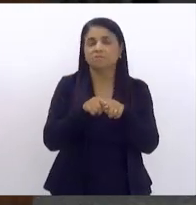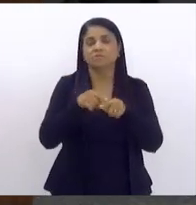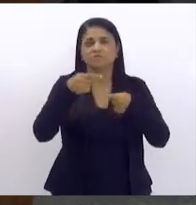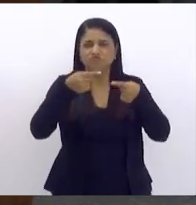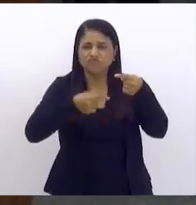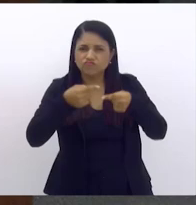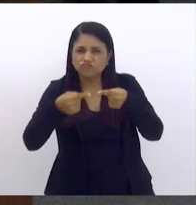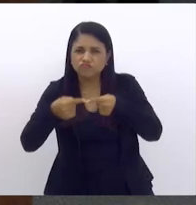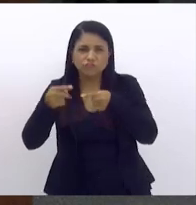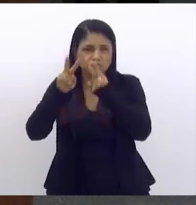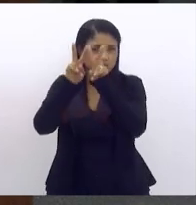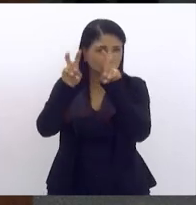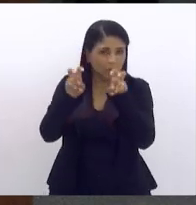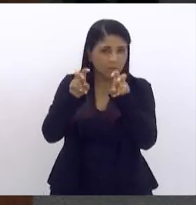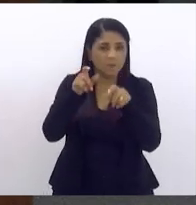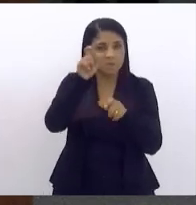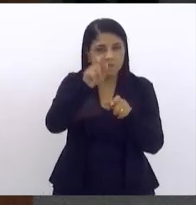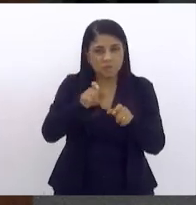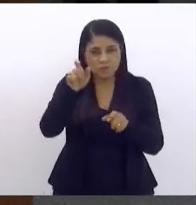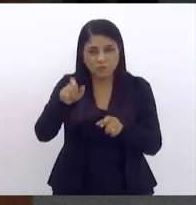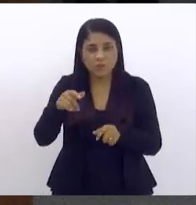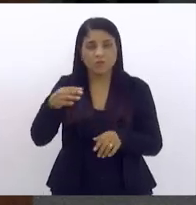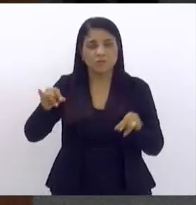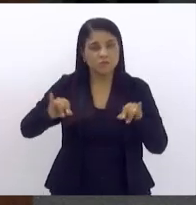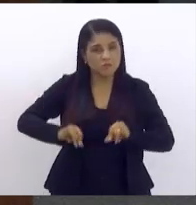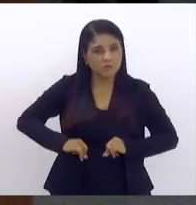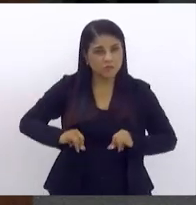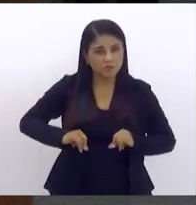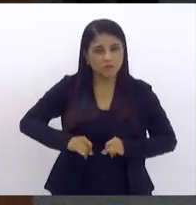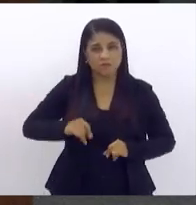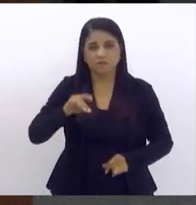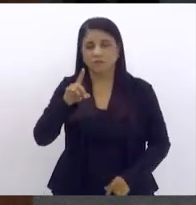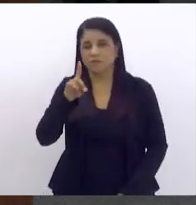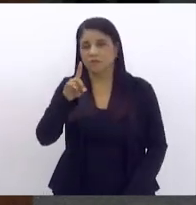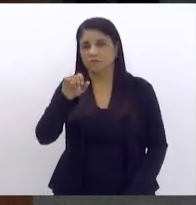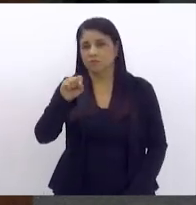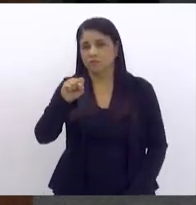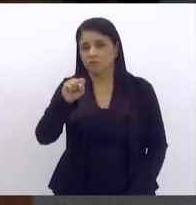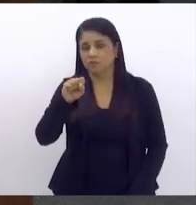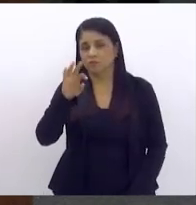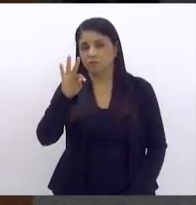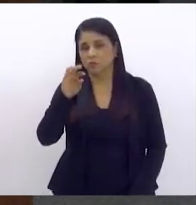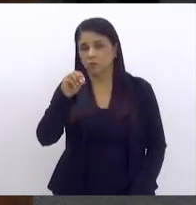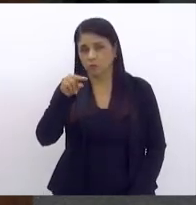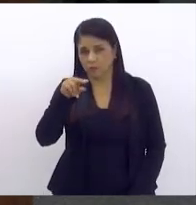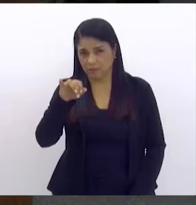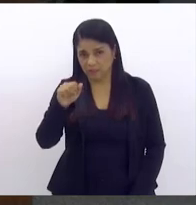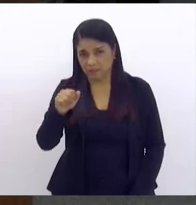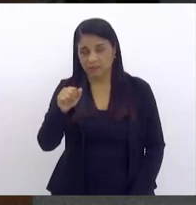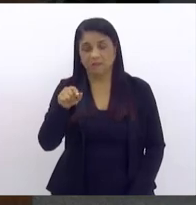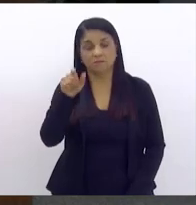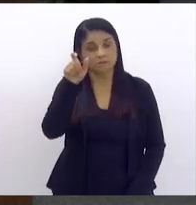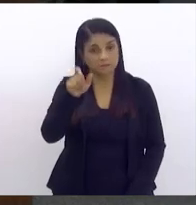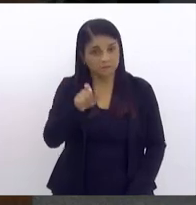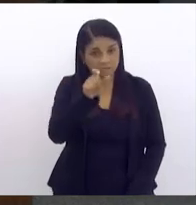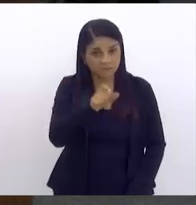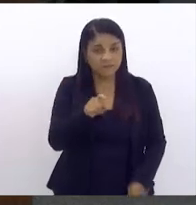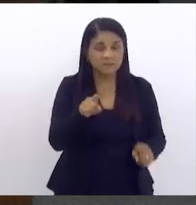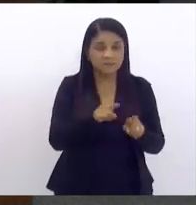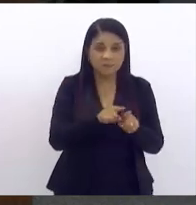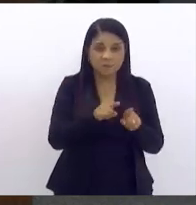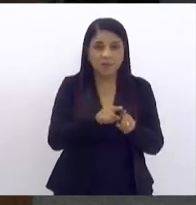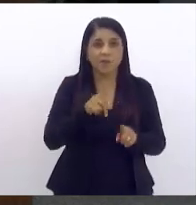pessoas que sofram com a distonia tenham também possibilidade de serem aí afetadas